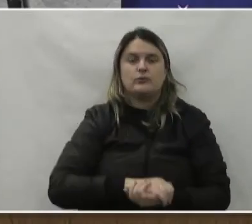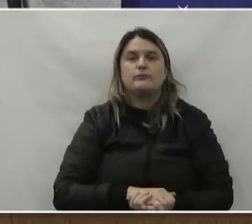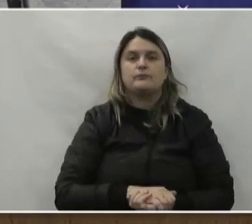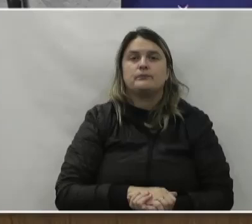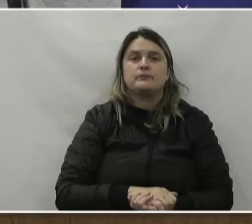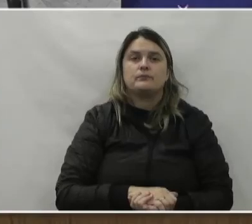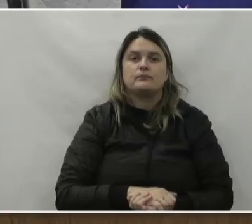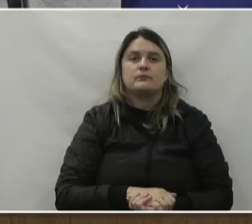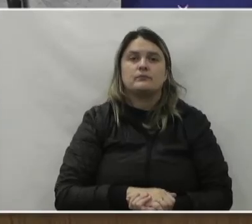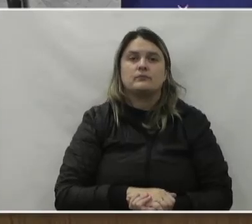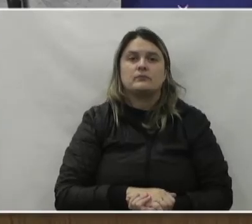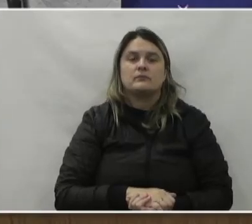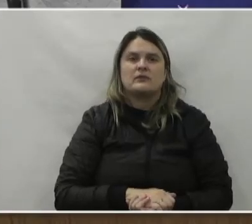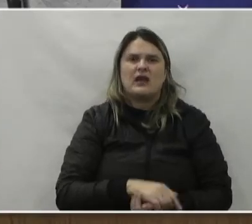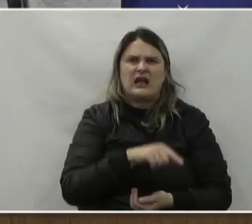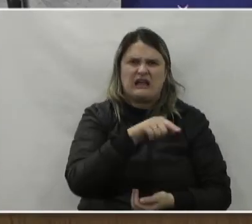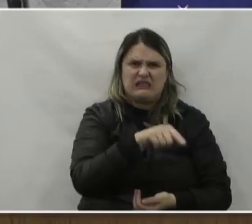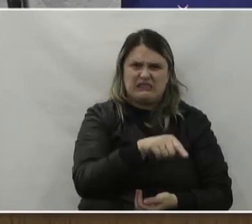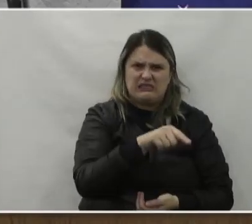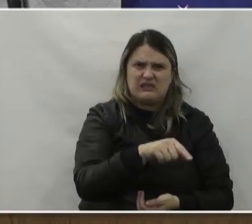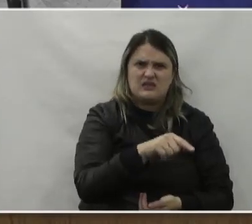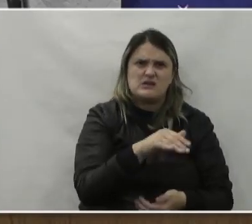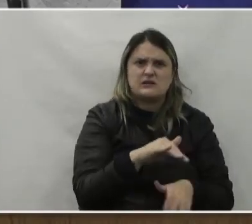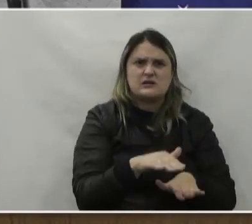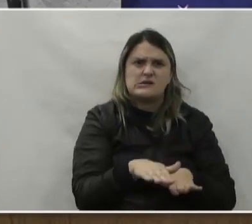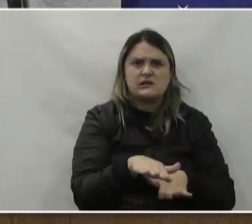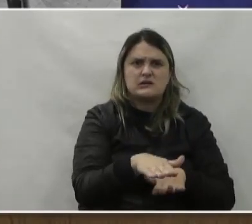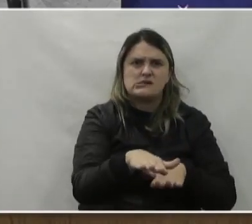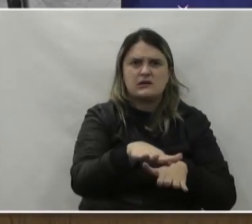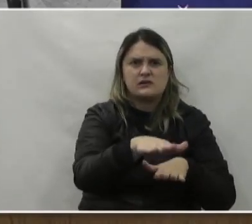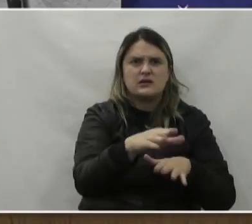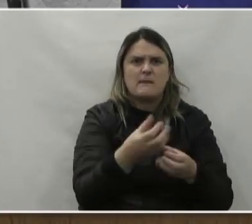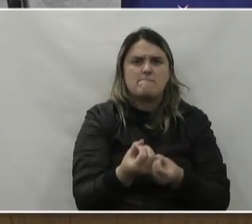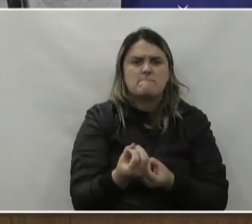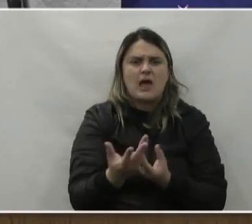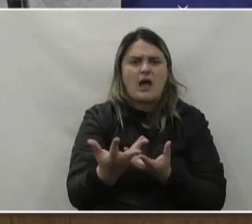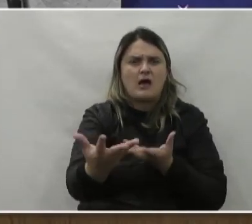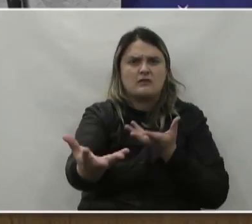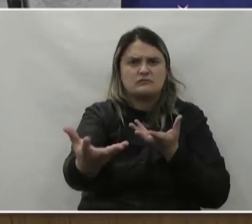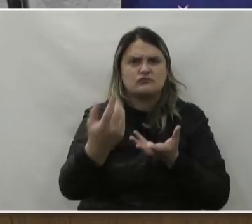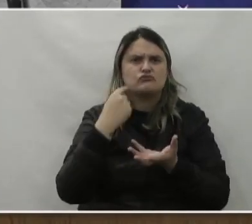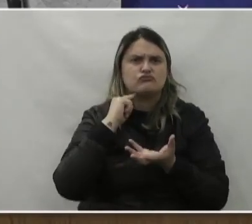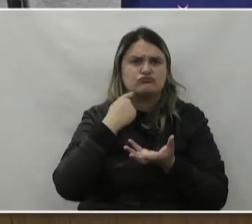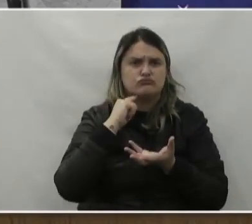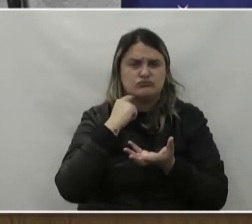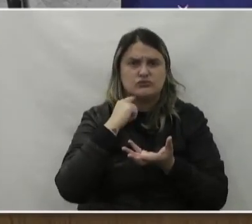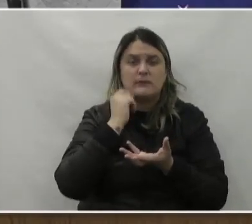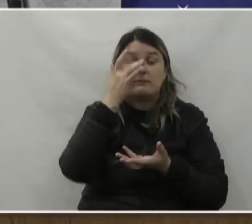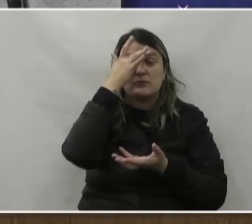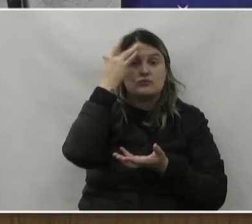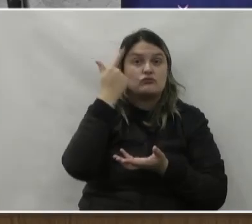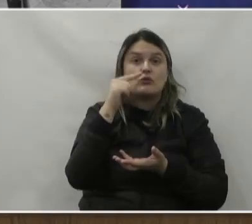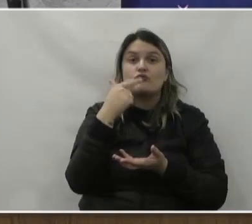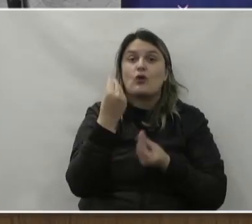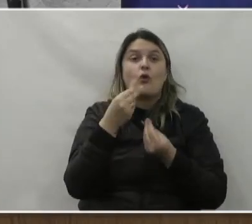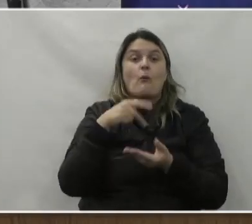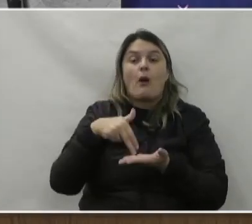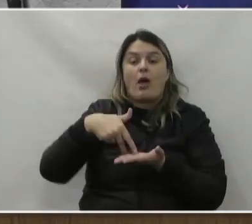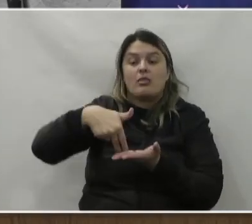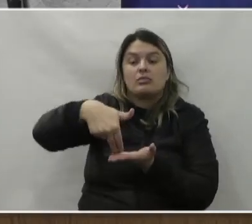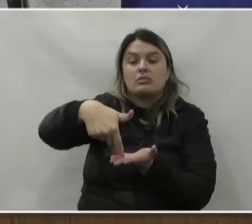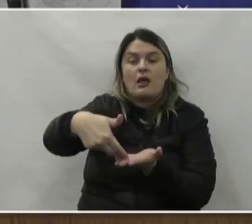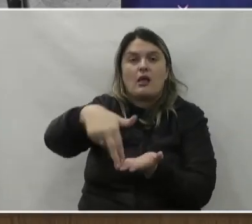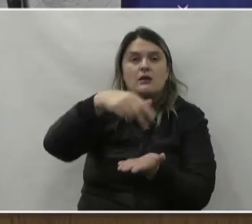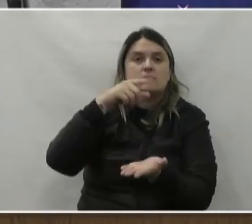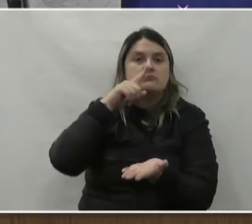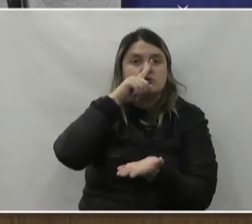Justificativa. As calçadas encontram-se tomadas pelo mato, o que impossibilita a passagem segura dos pedestres, que